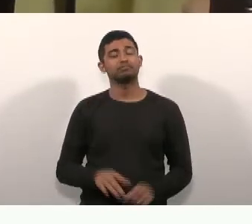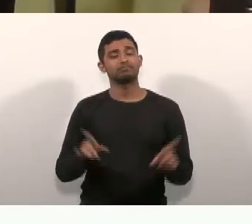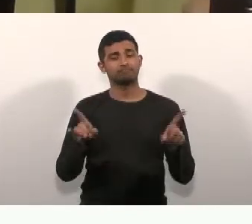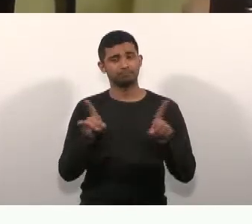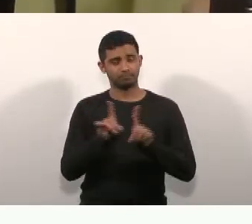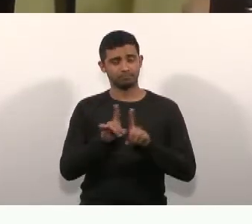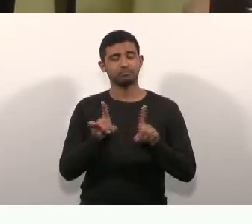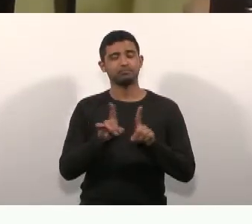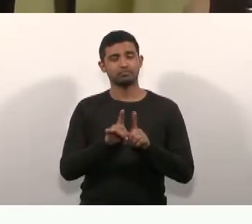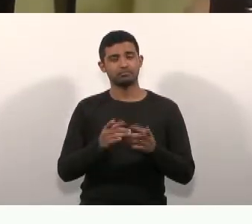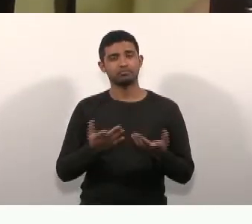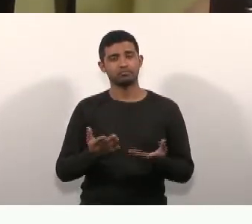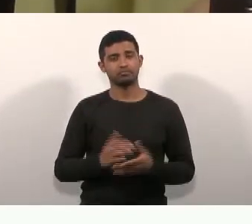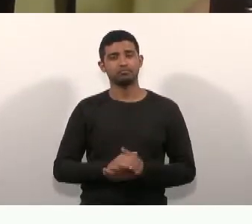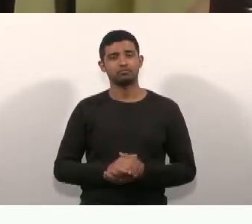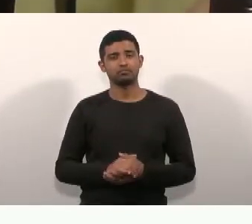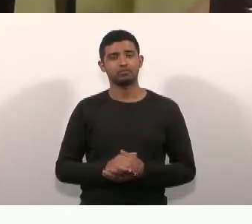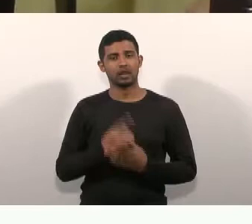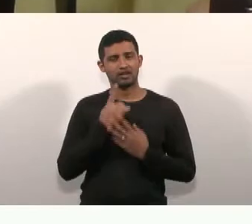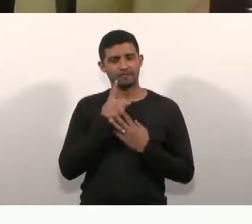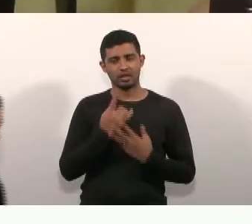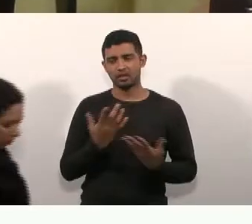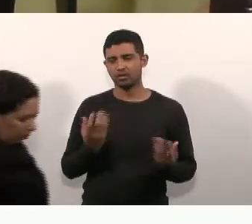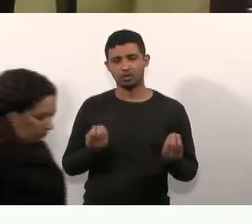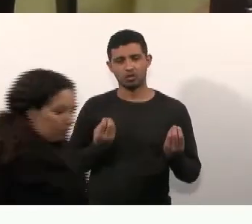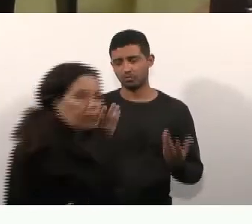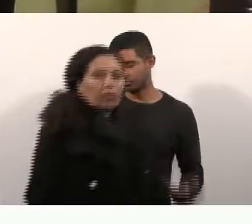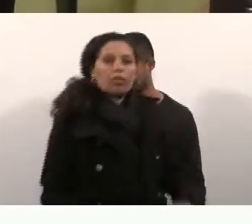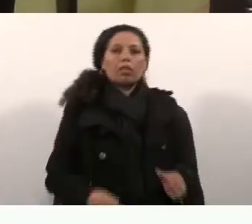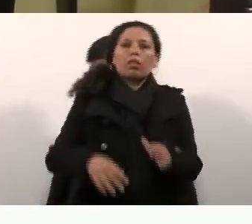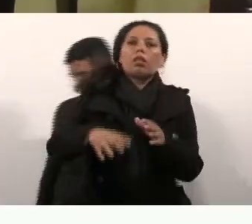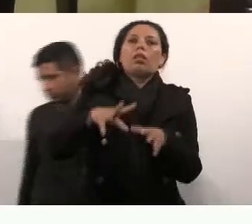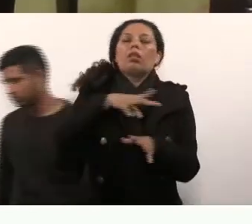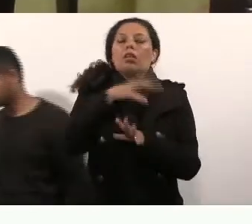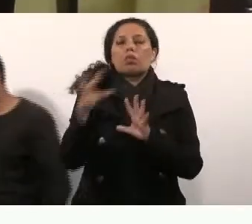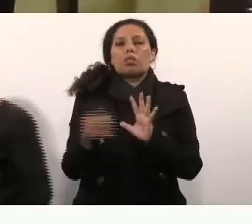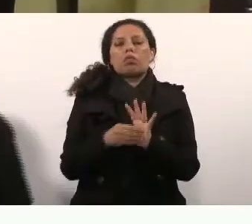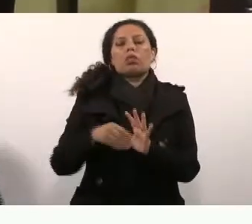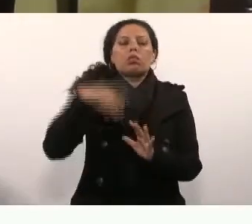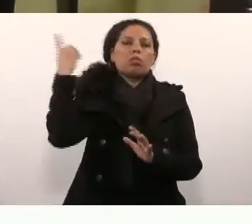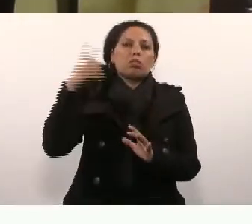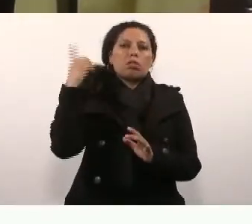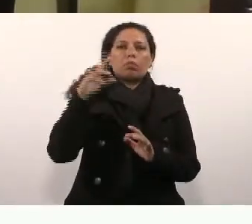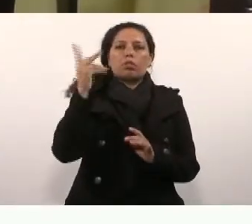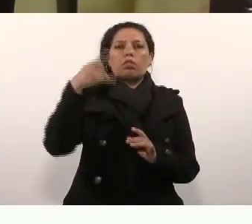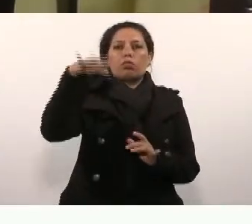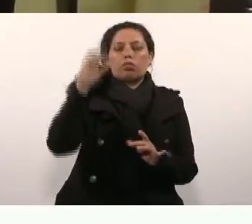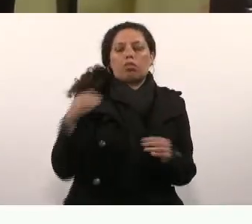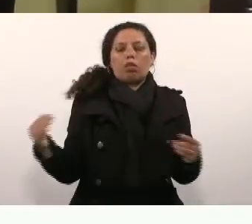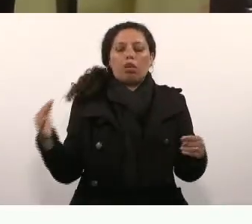também não completam a preocupação nossa aqui, no momento em que ele